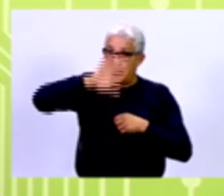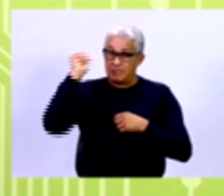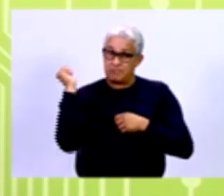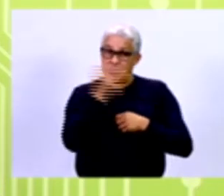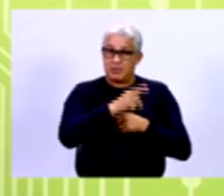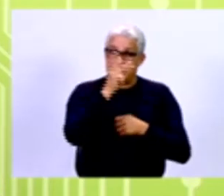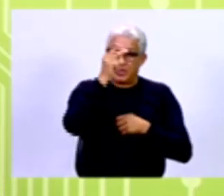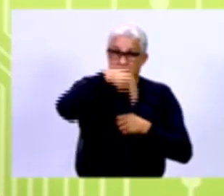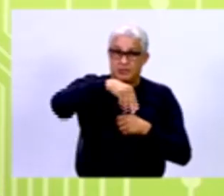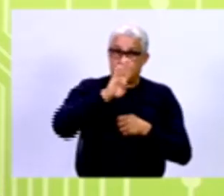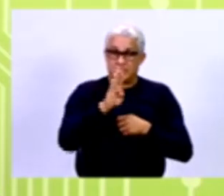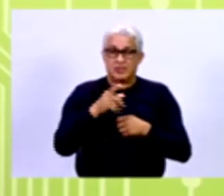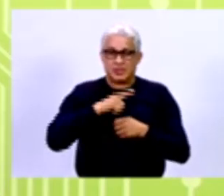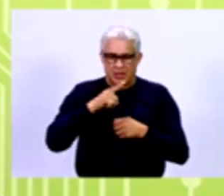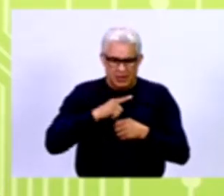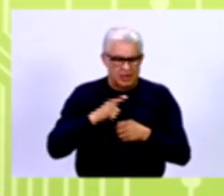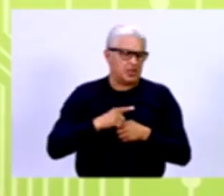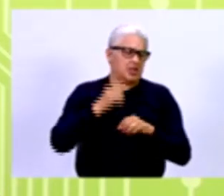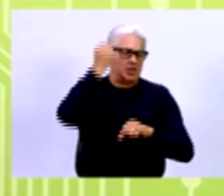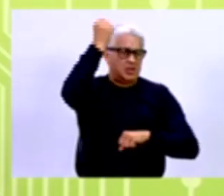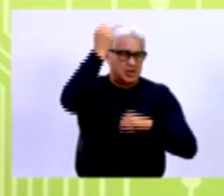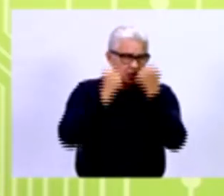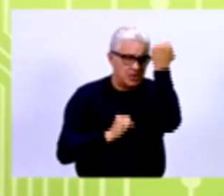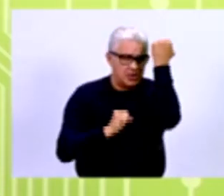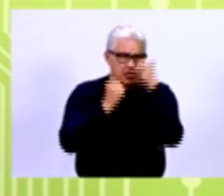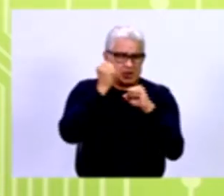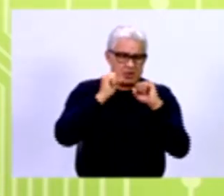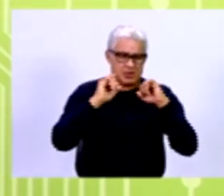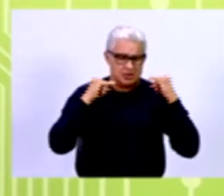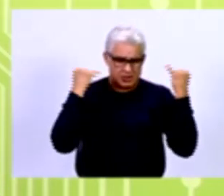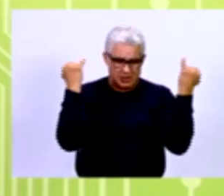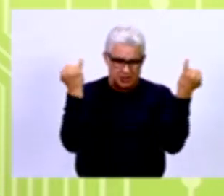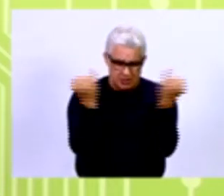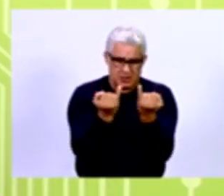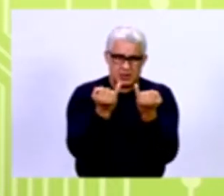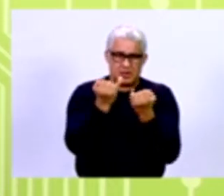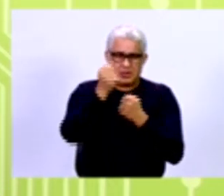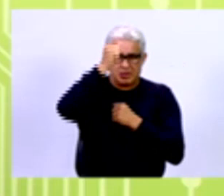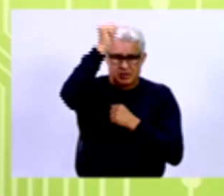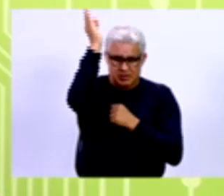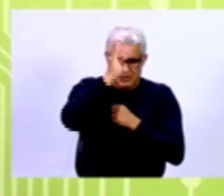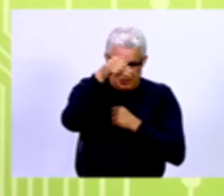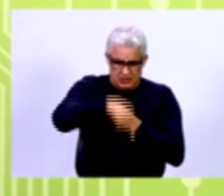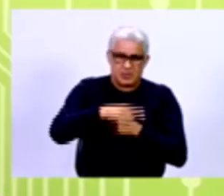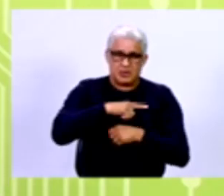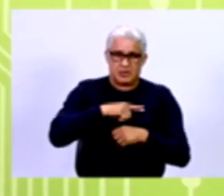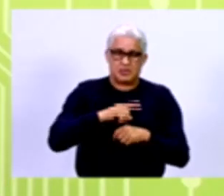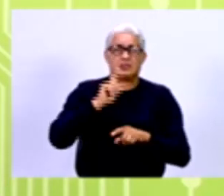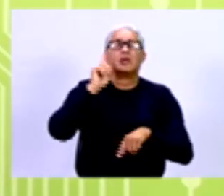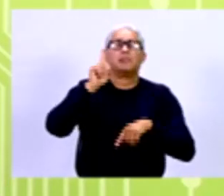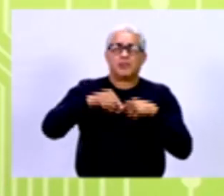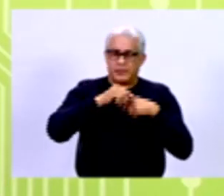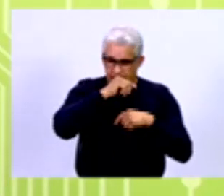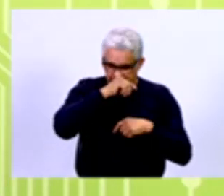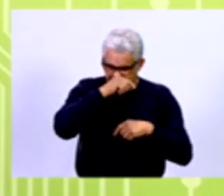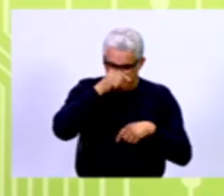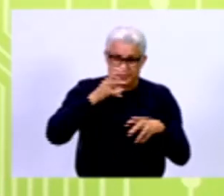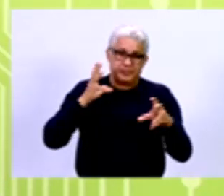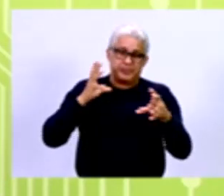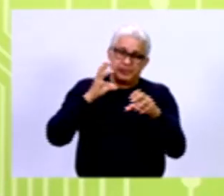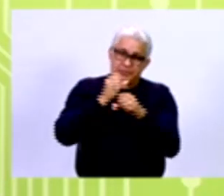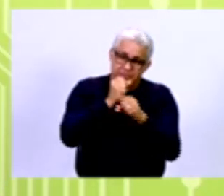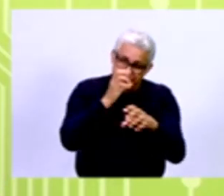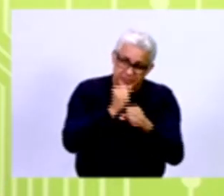Nós temos muitas multinacionais operando dentro do território nacional. Após feito o balanço de pagamento do final do